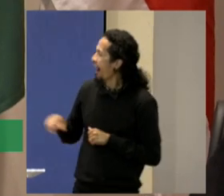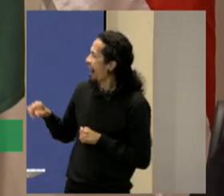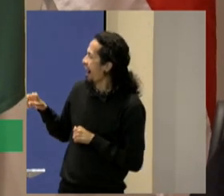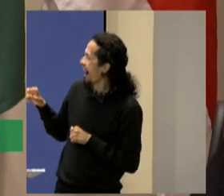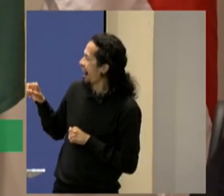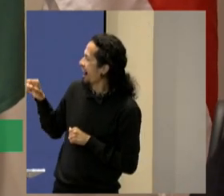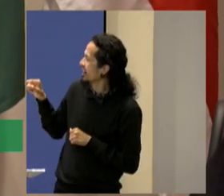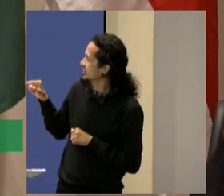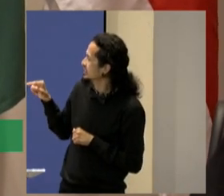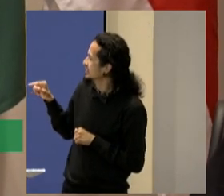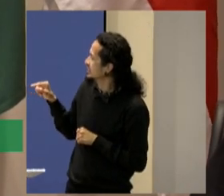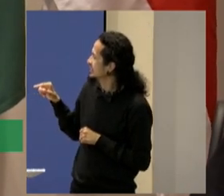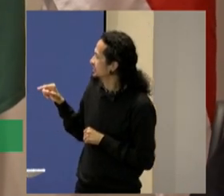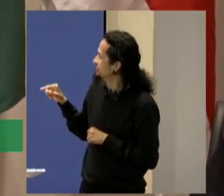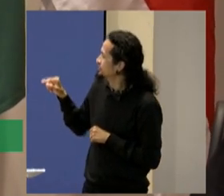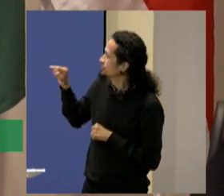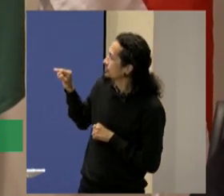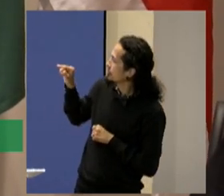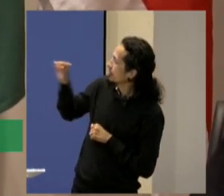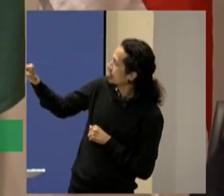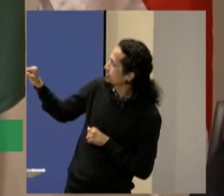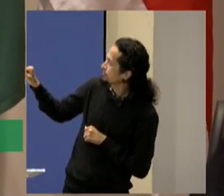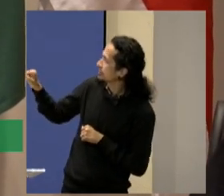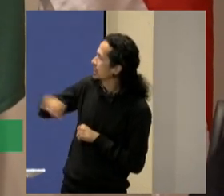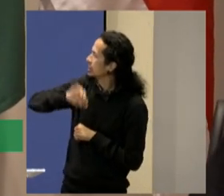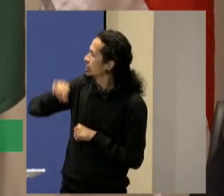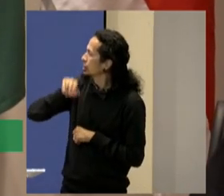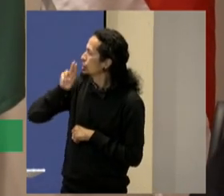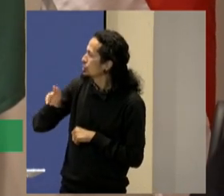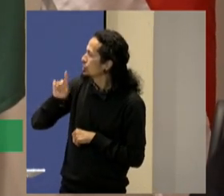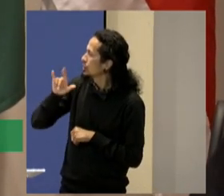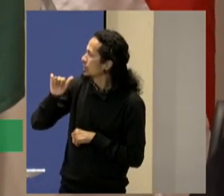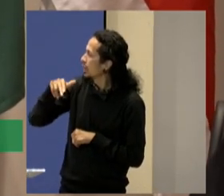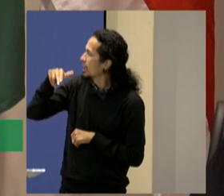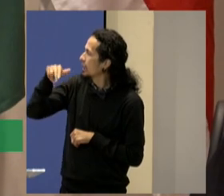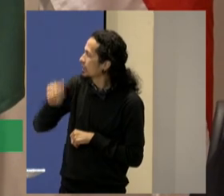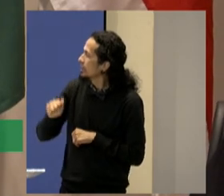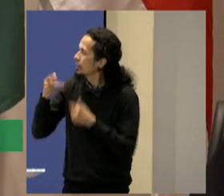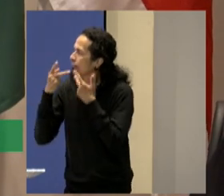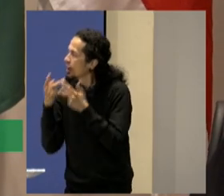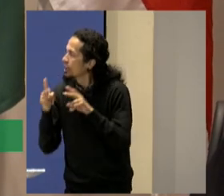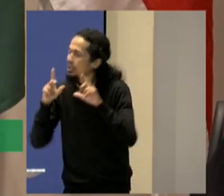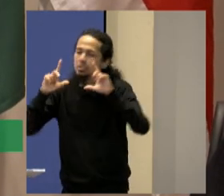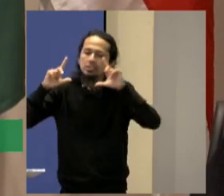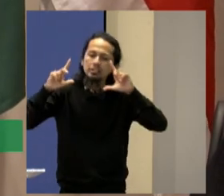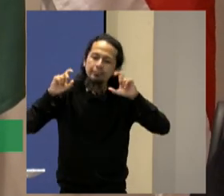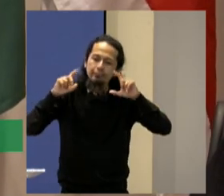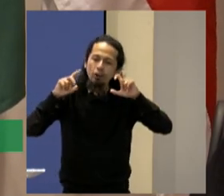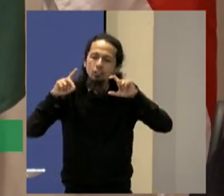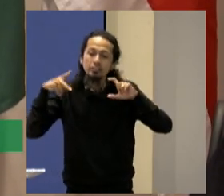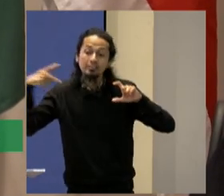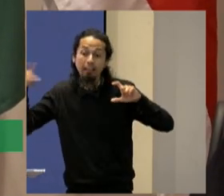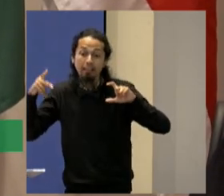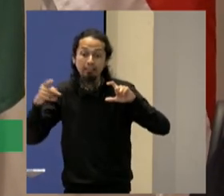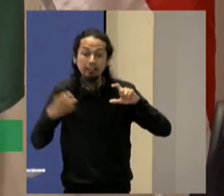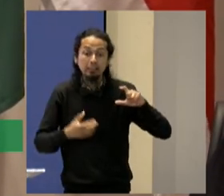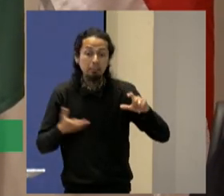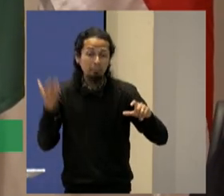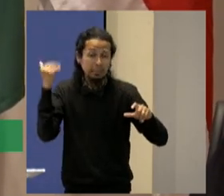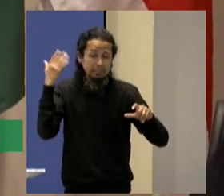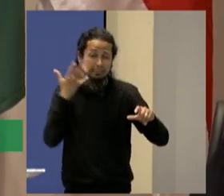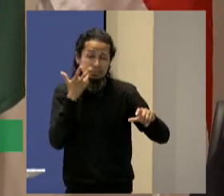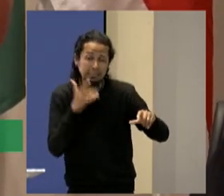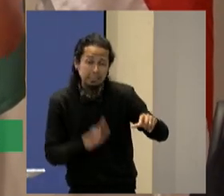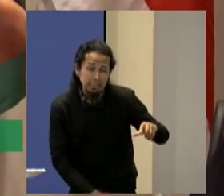uma palestra assim, incrível, porque ela traz as fotografias dela de infância. Então, a partir de suas fotografias de infância, ela vai contando a